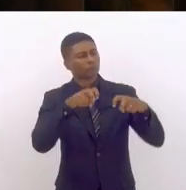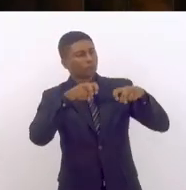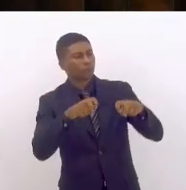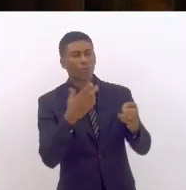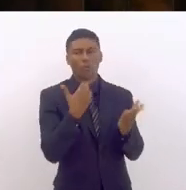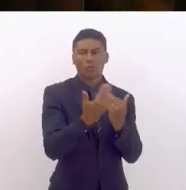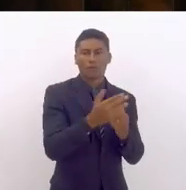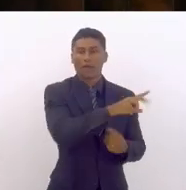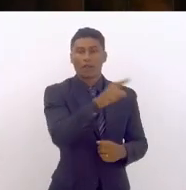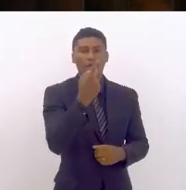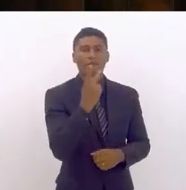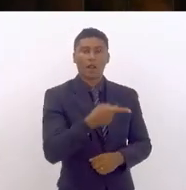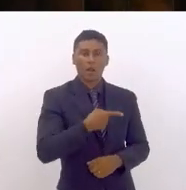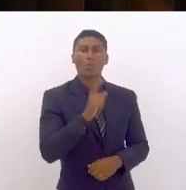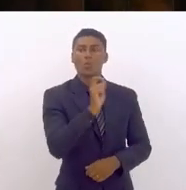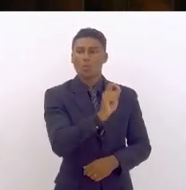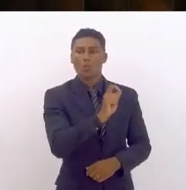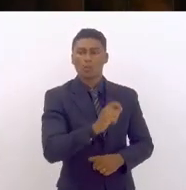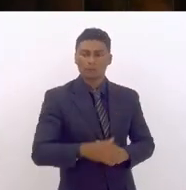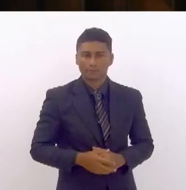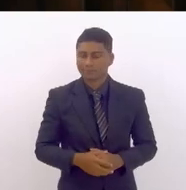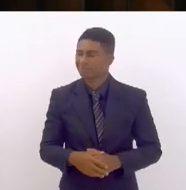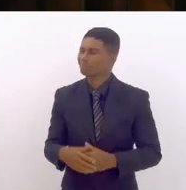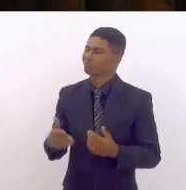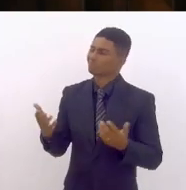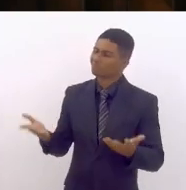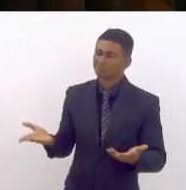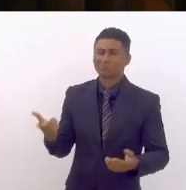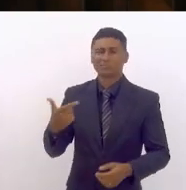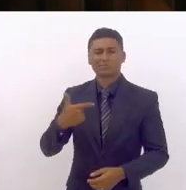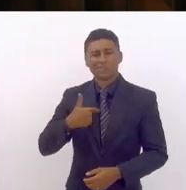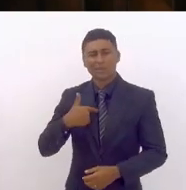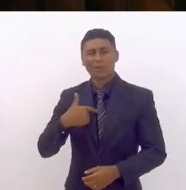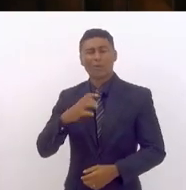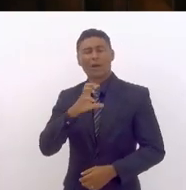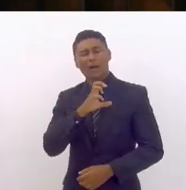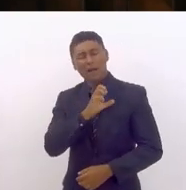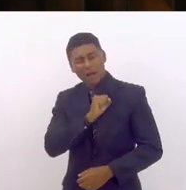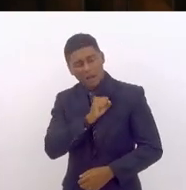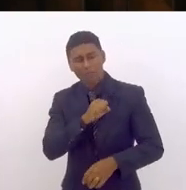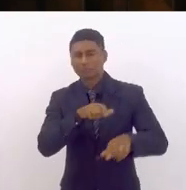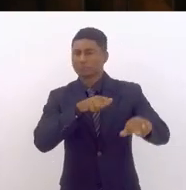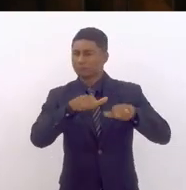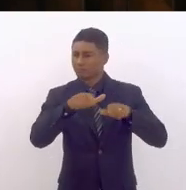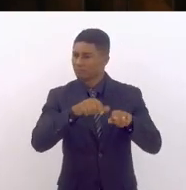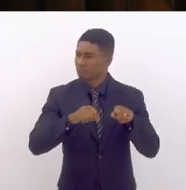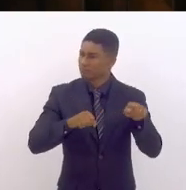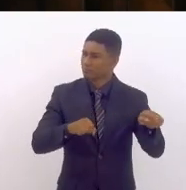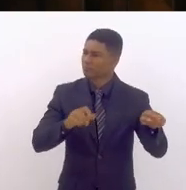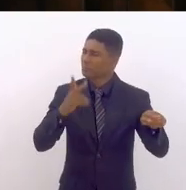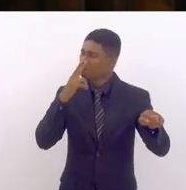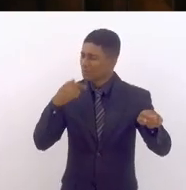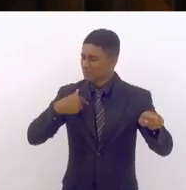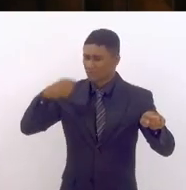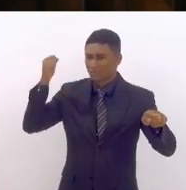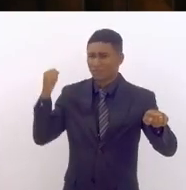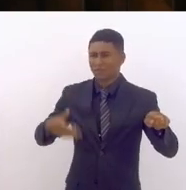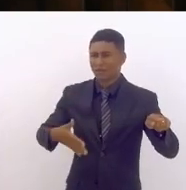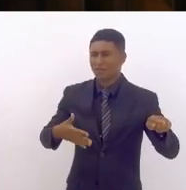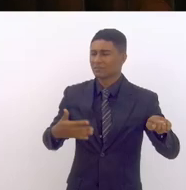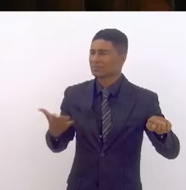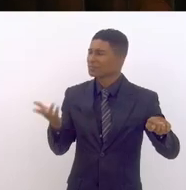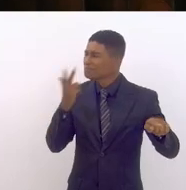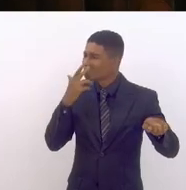falam assim para mim: eu amo tanto a nossa profissão, mas eu me sinto tão desvalorizada,